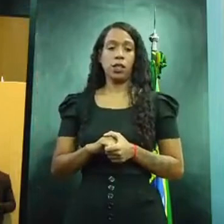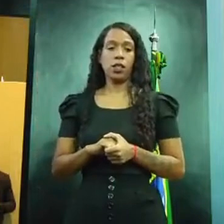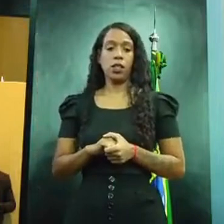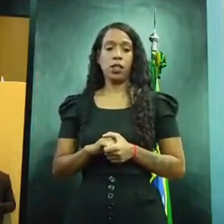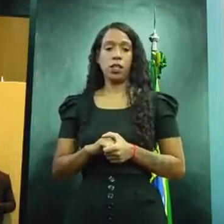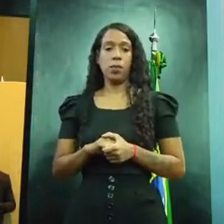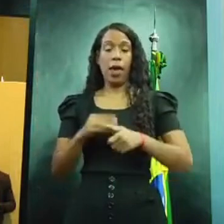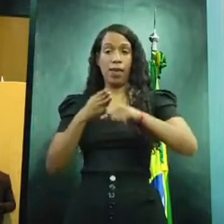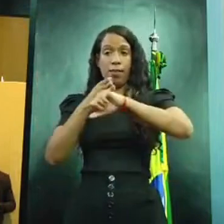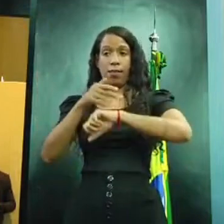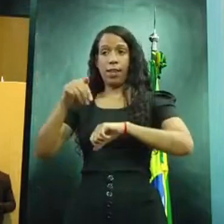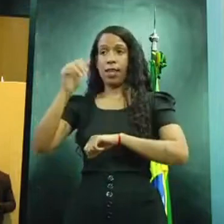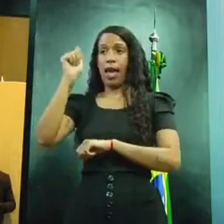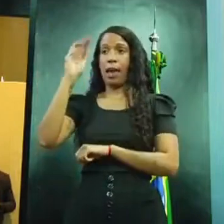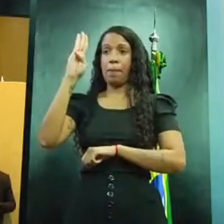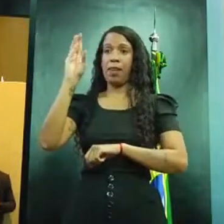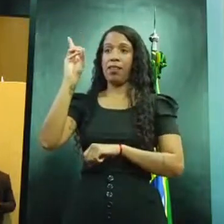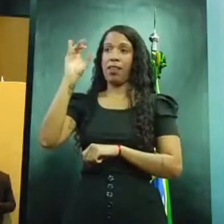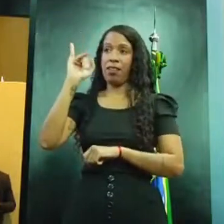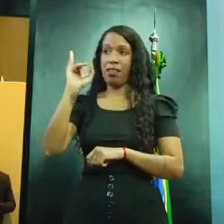para a BDI,